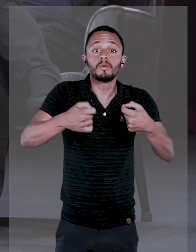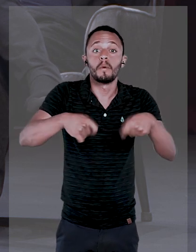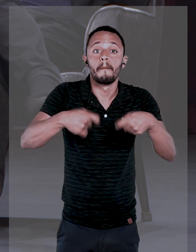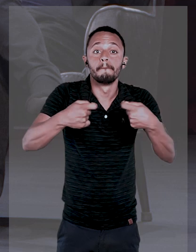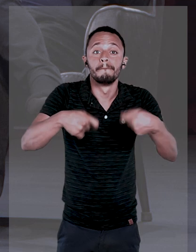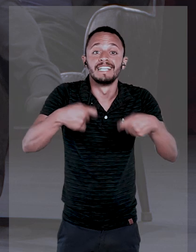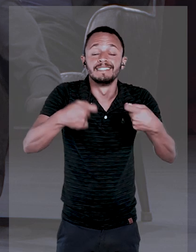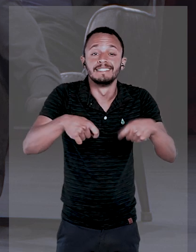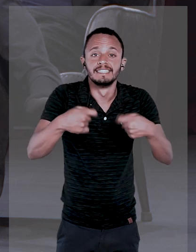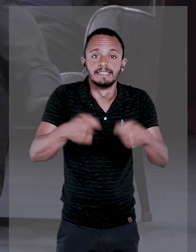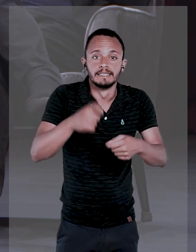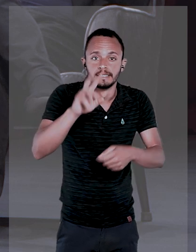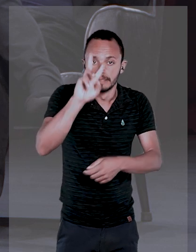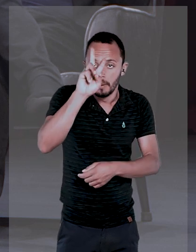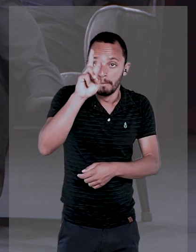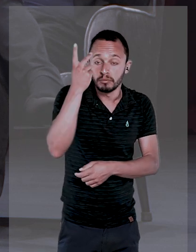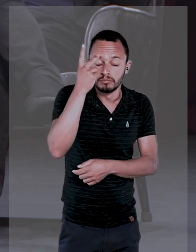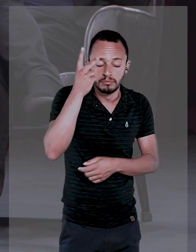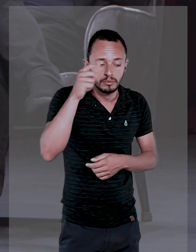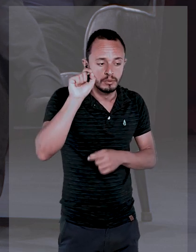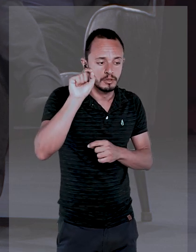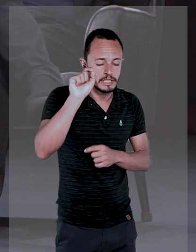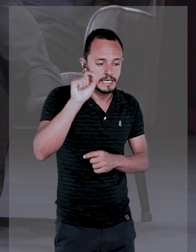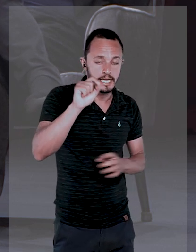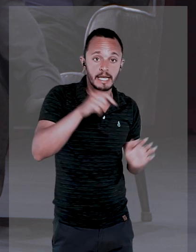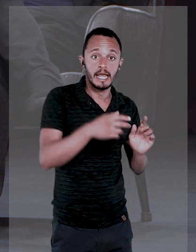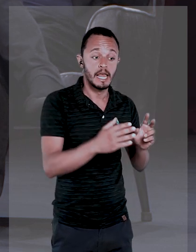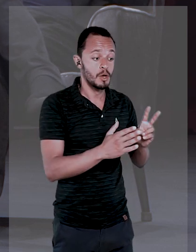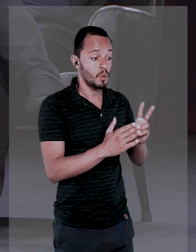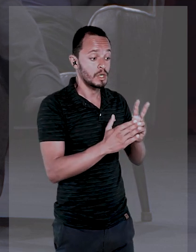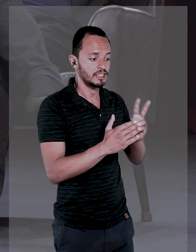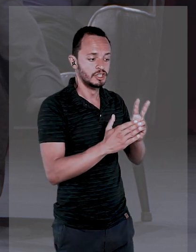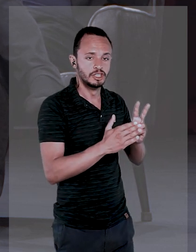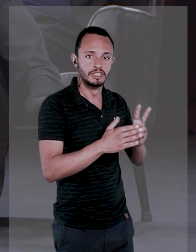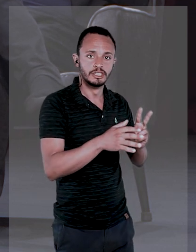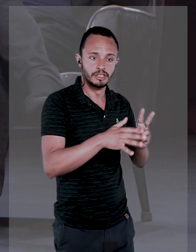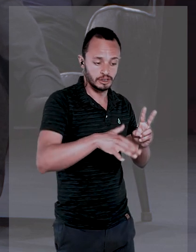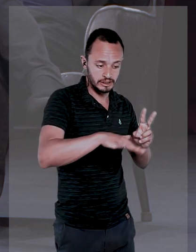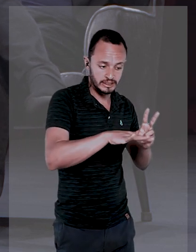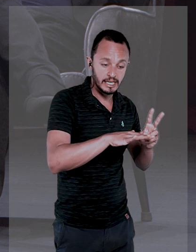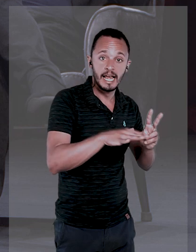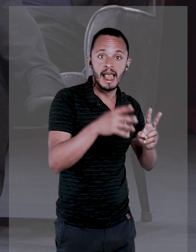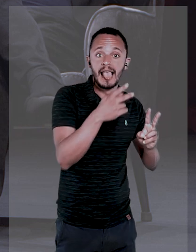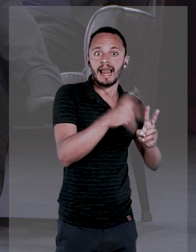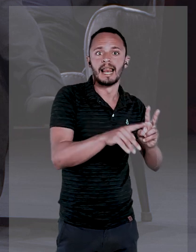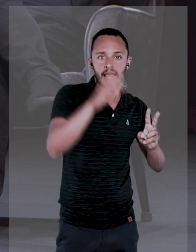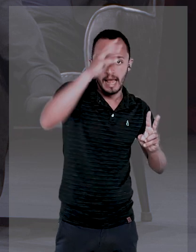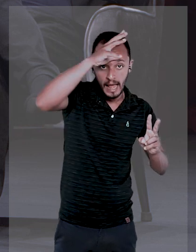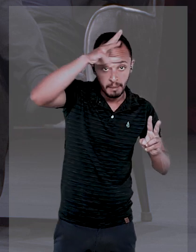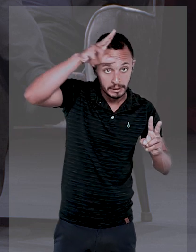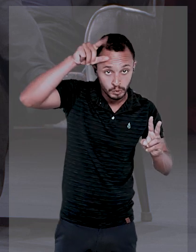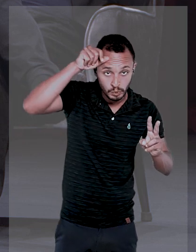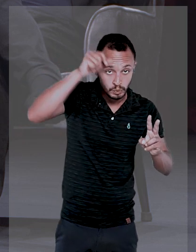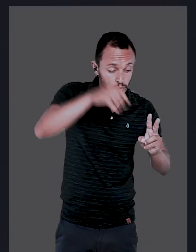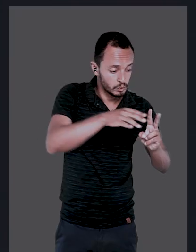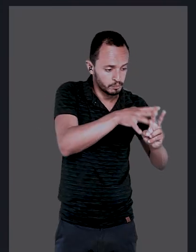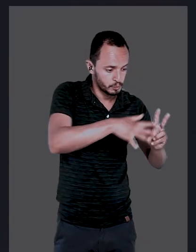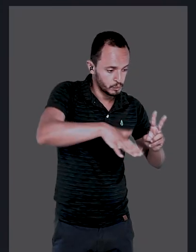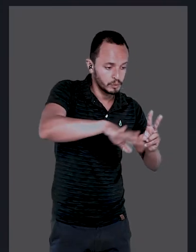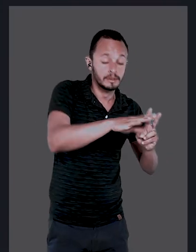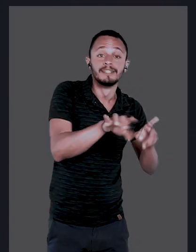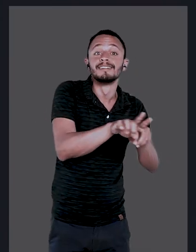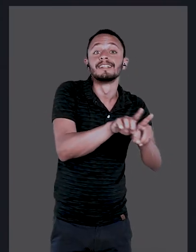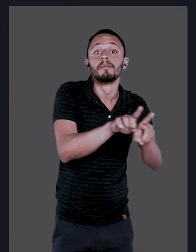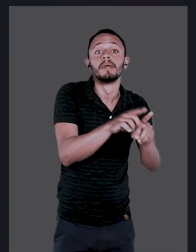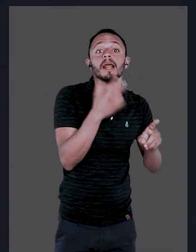essa comunidade, essa sociedade indígena imaginária que estará a algures numas ilhas na